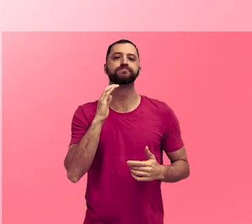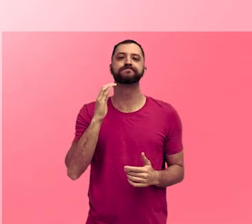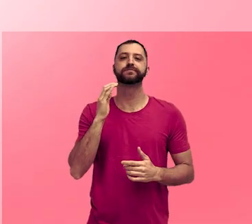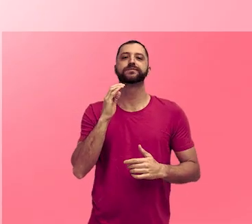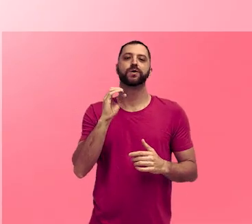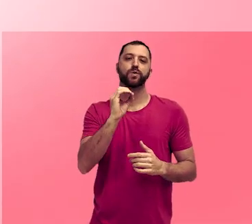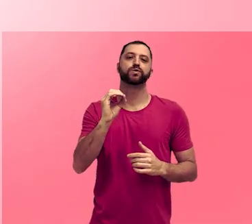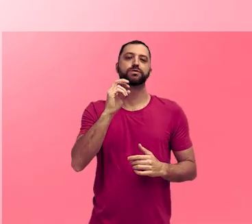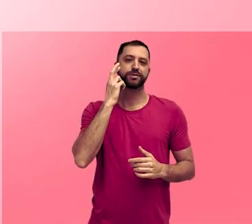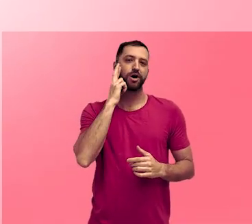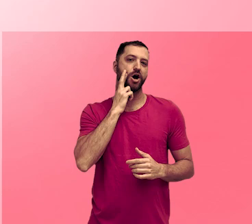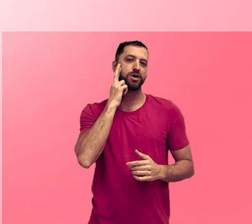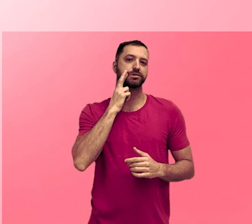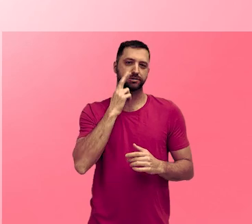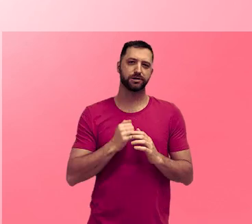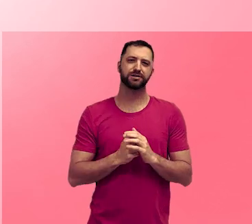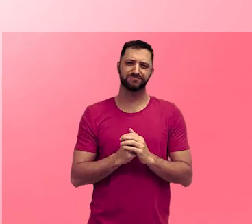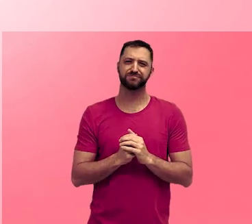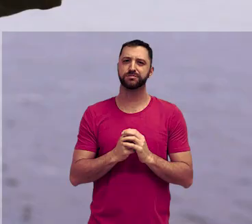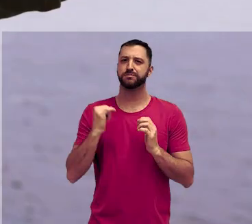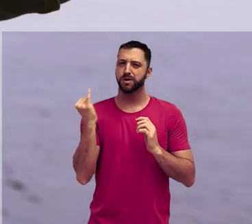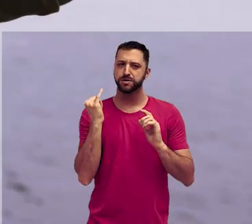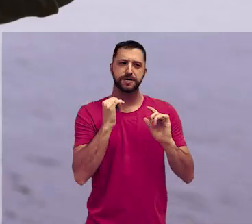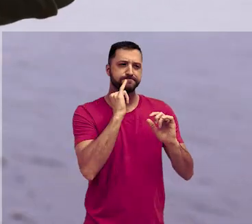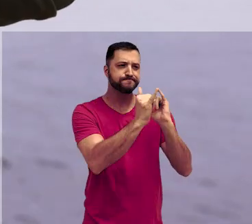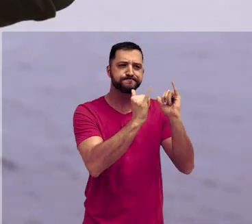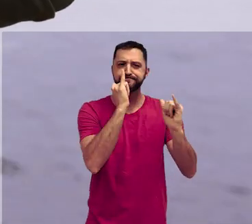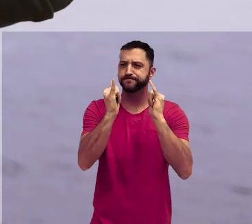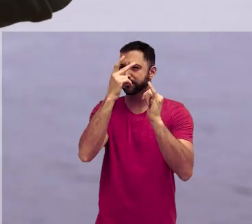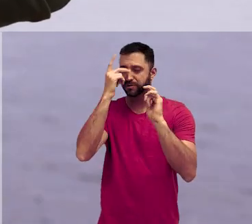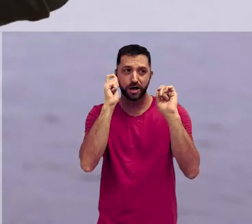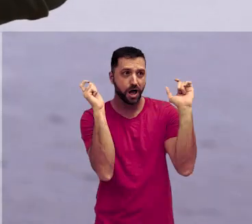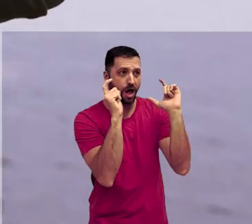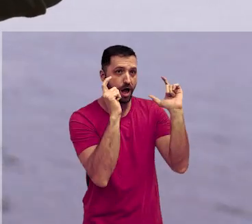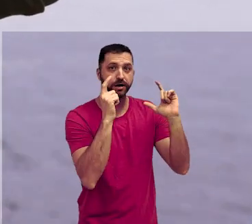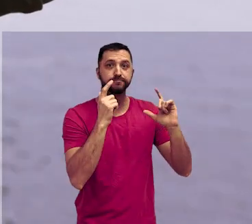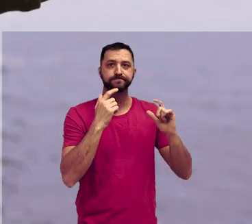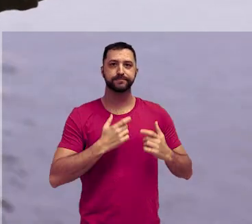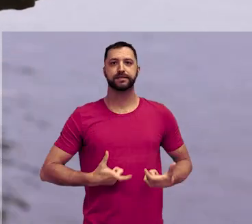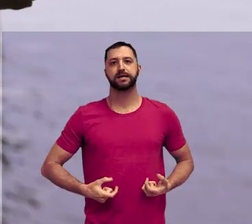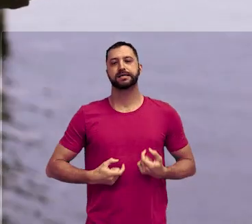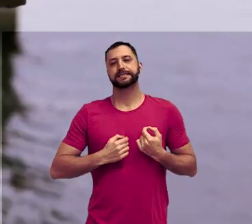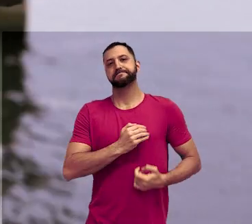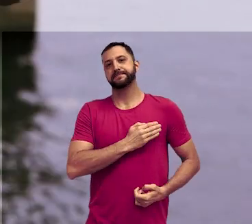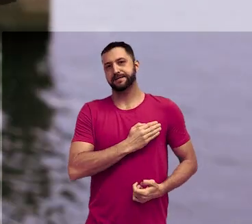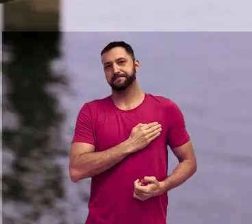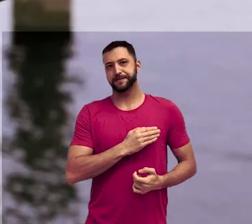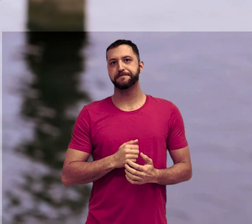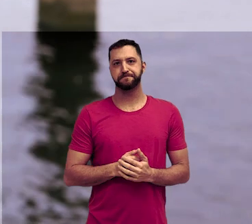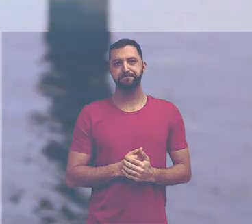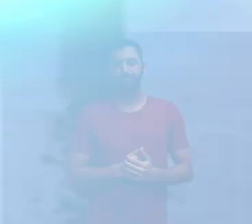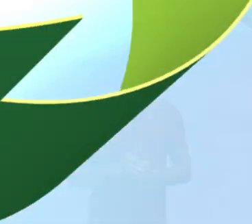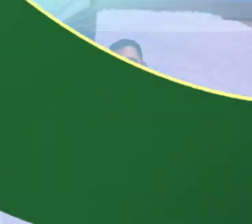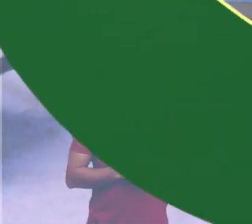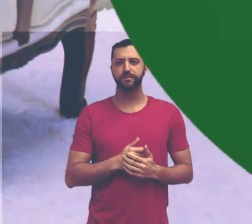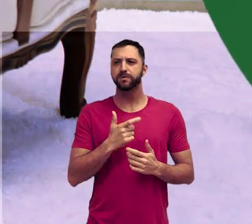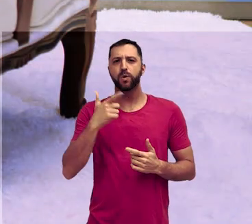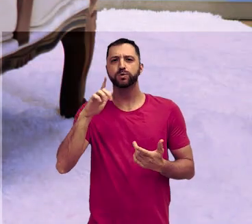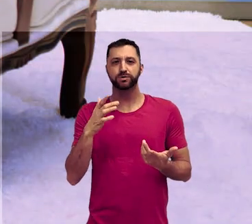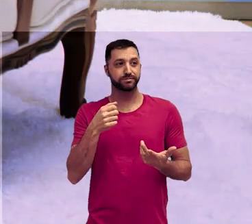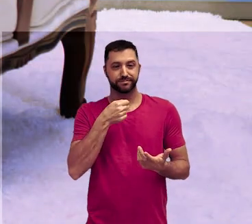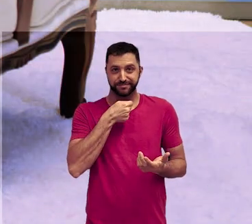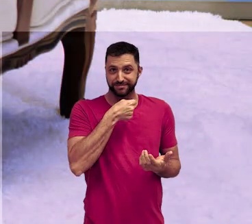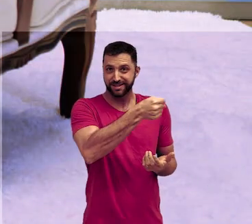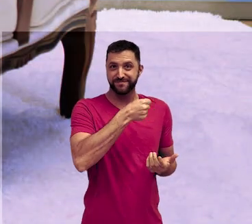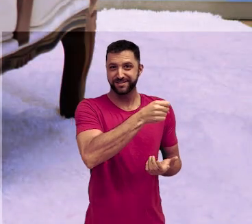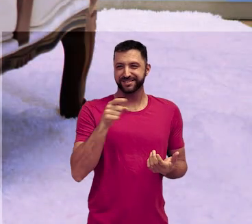conscientiza. Outubro Rosa é um movimento que visa alertar e combater o câncer de mama. E tem mais. E no